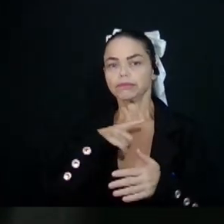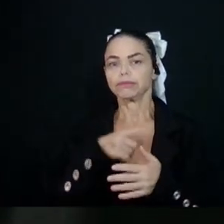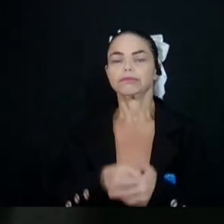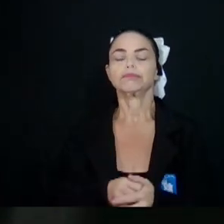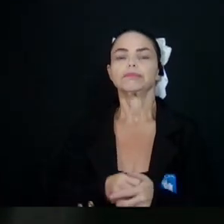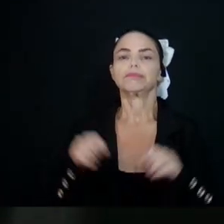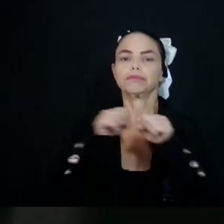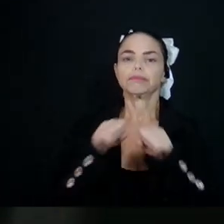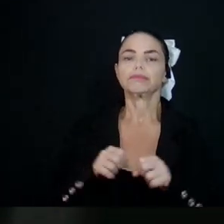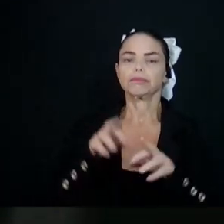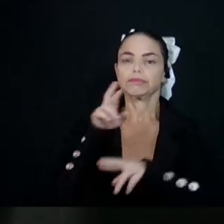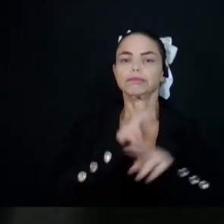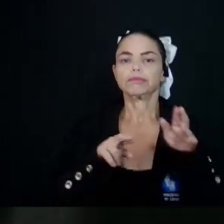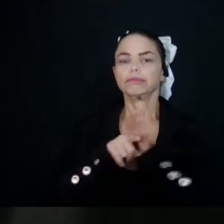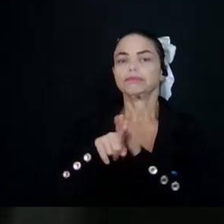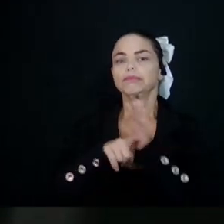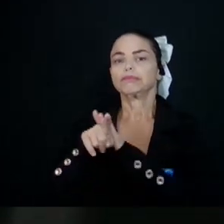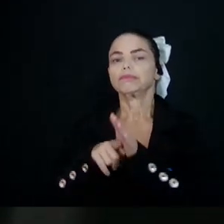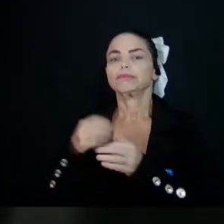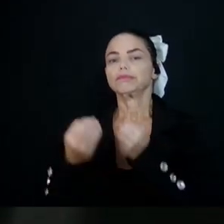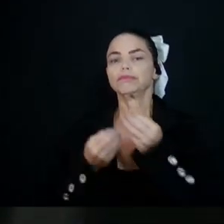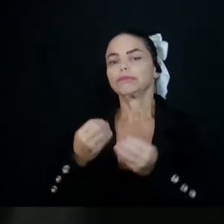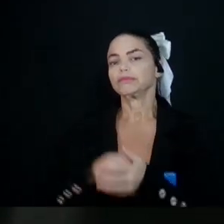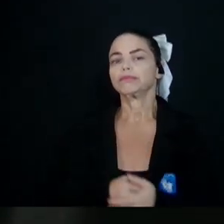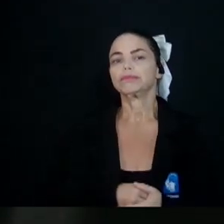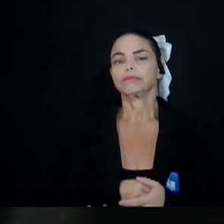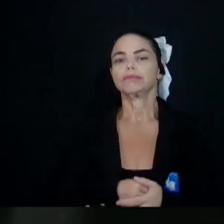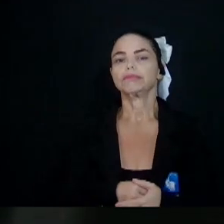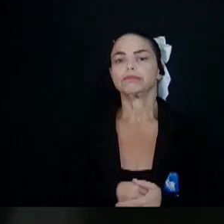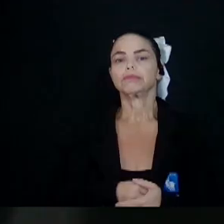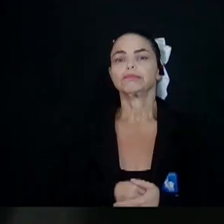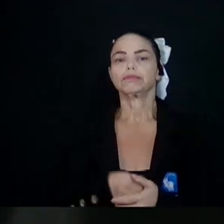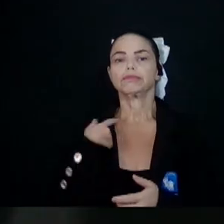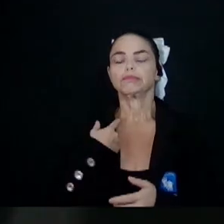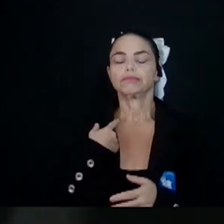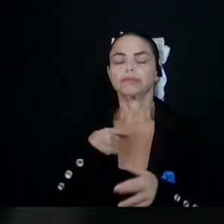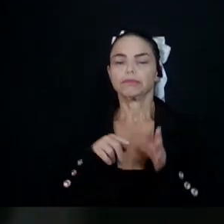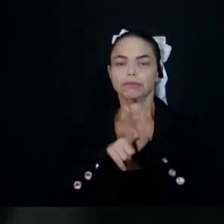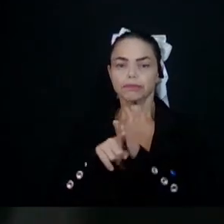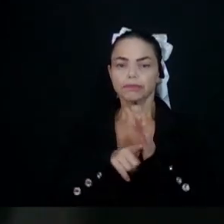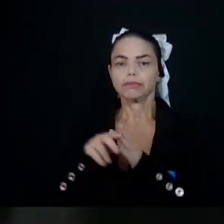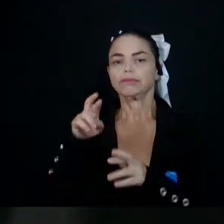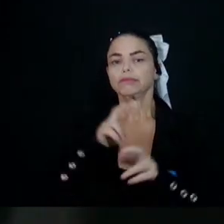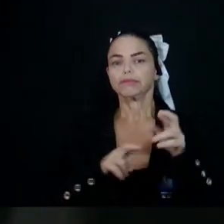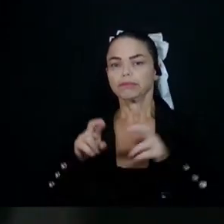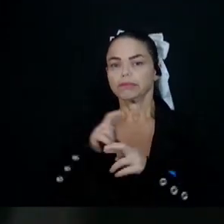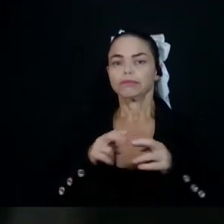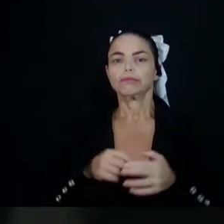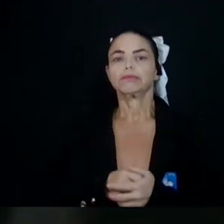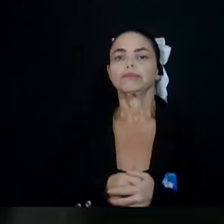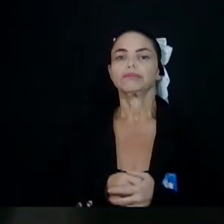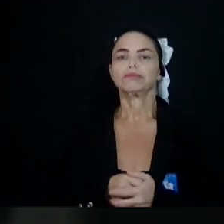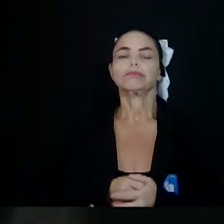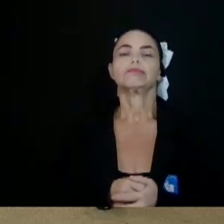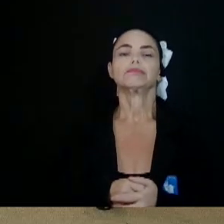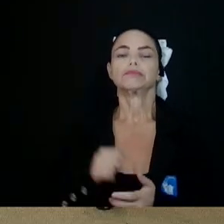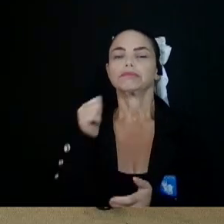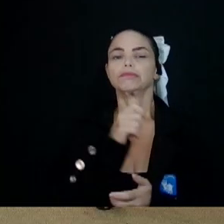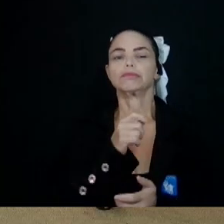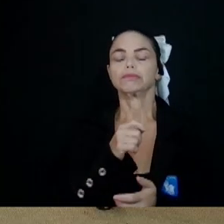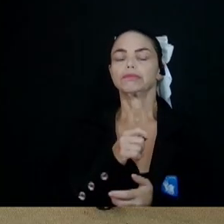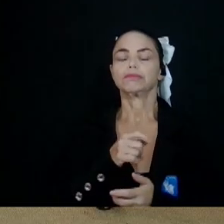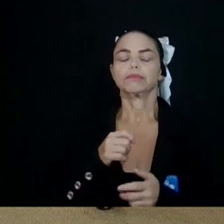de fiscalização? Porque aí como é que vai funcionar, doutor, essa questão de fiscalizar, né, as plataformas? É bem amplo,